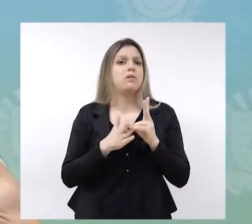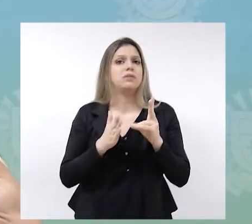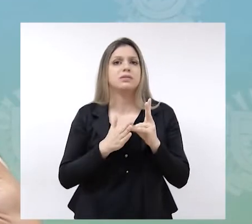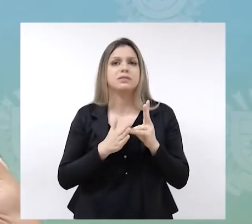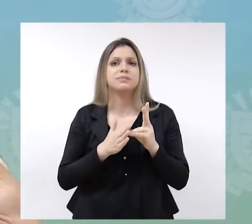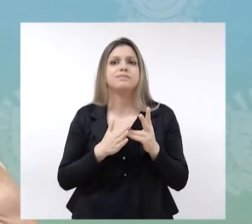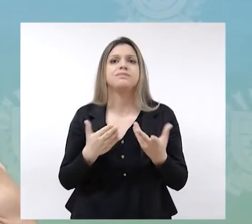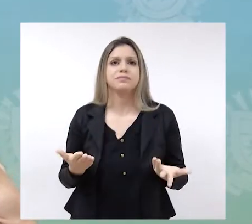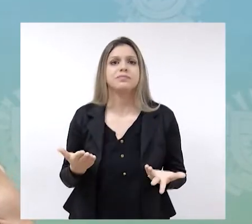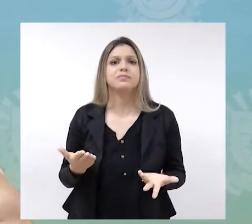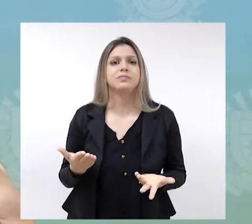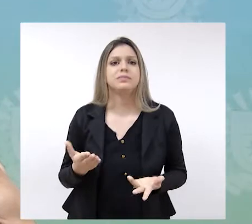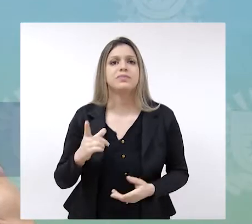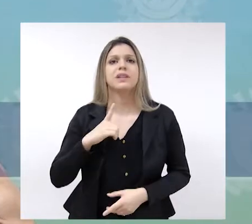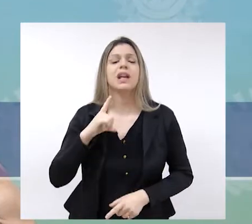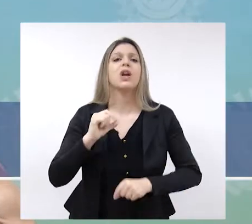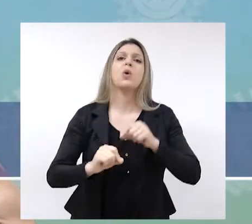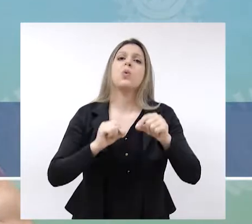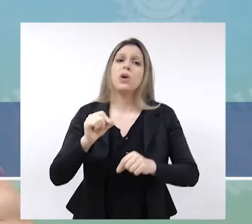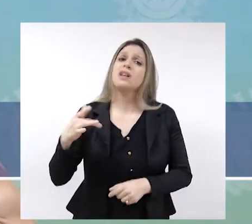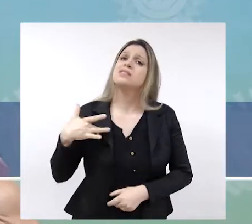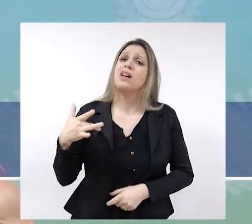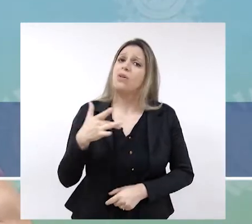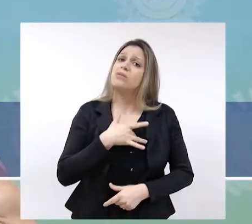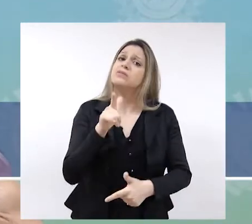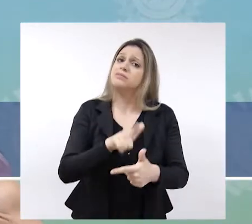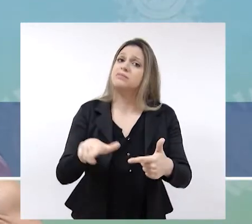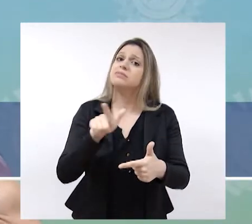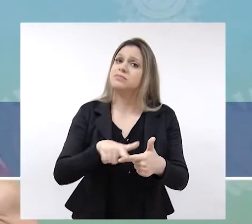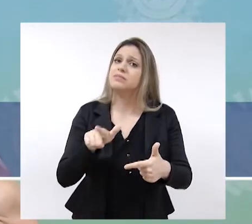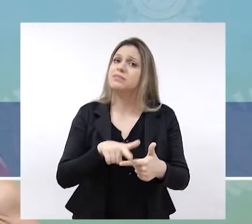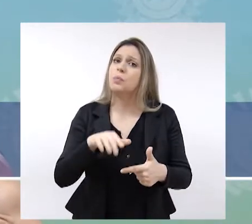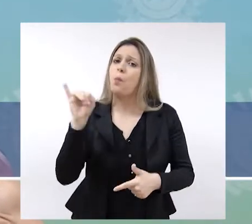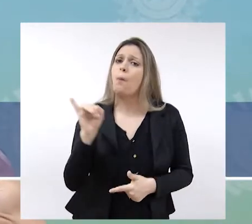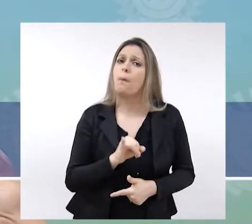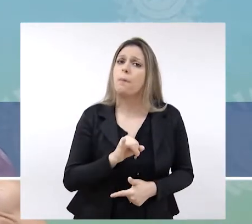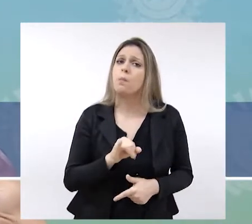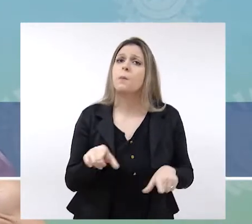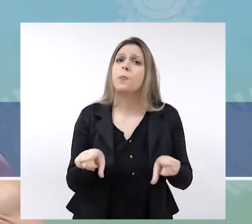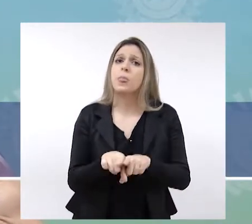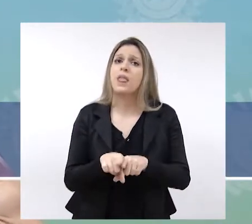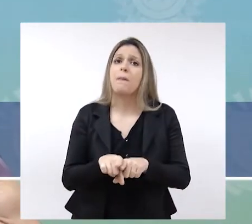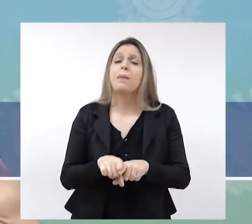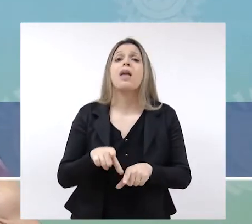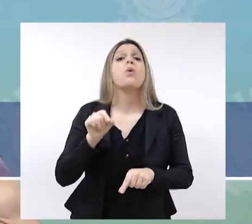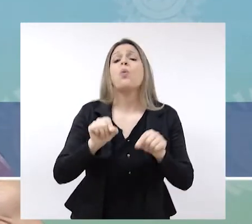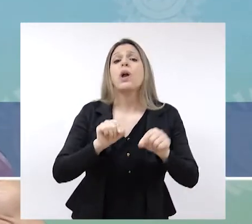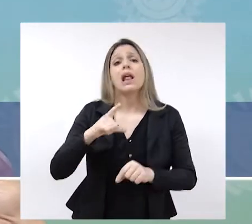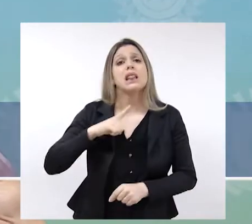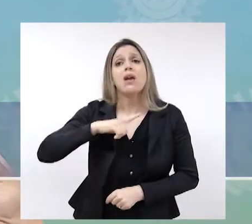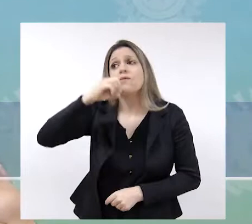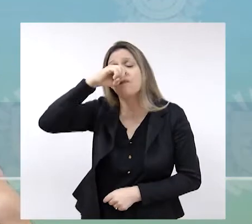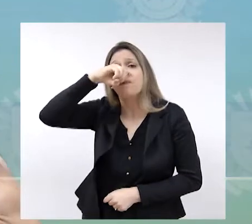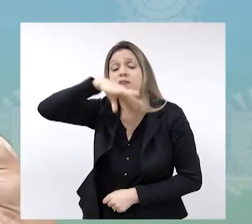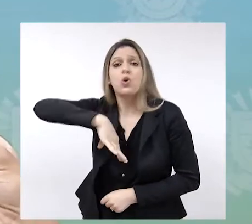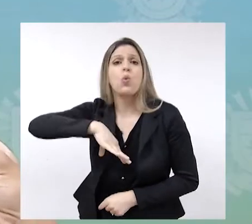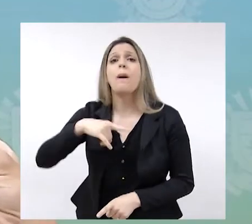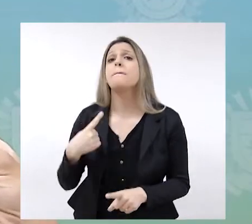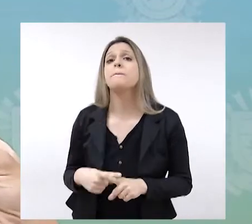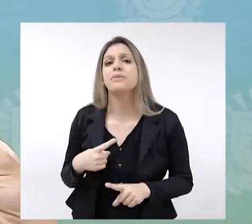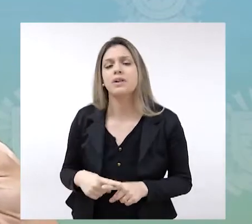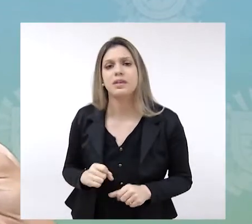mesmo é a questão, uma afeta diretamente a saúde. A outra a questão, e aí já gera violência,